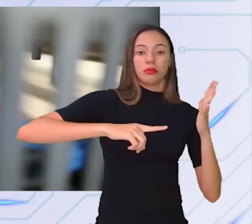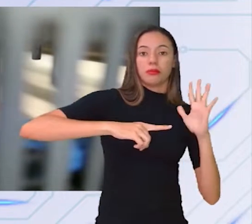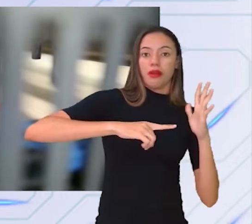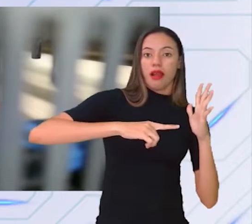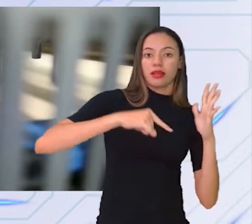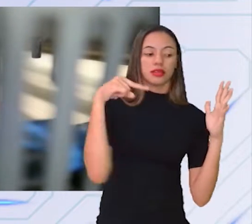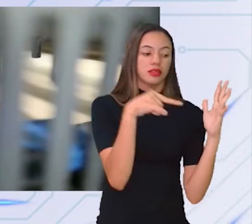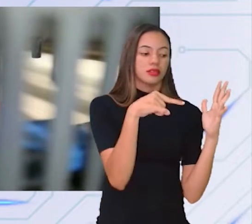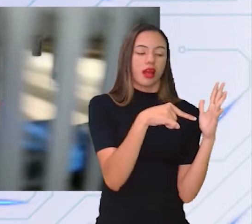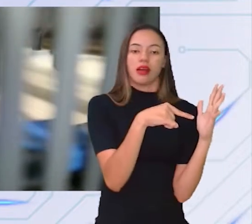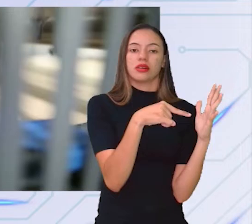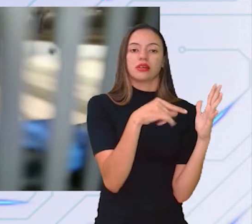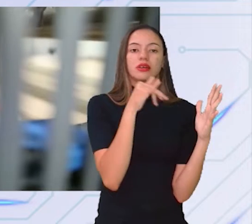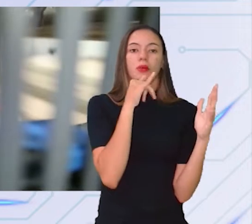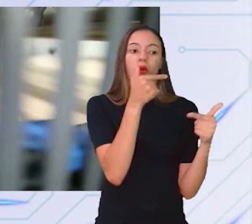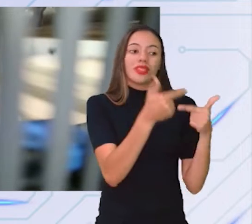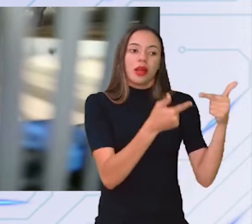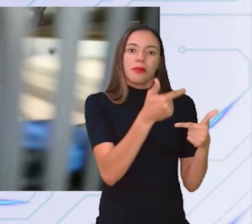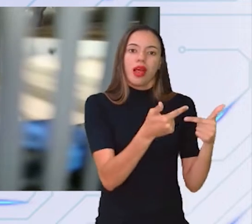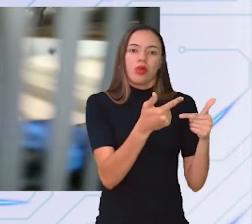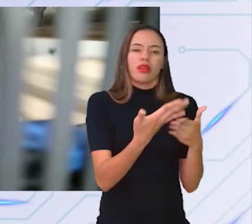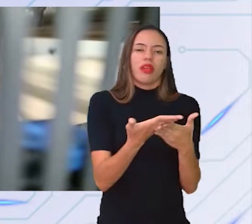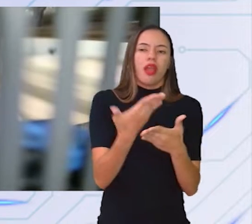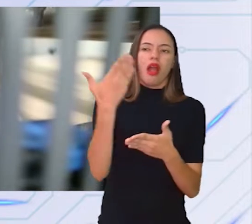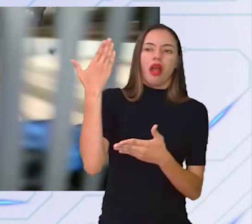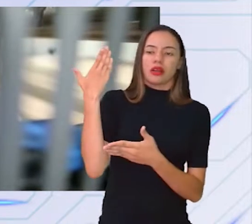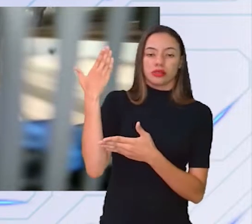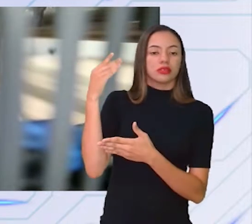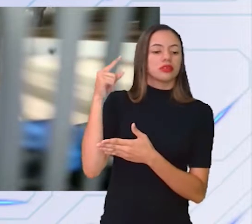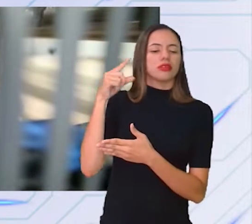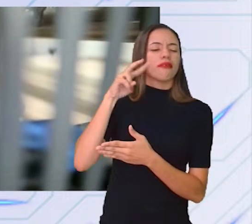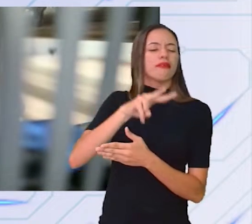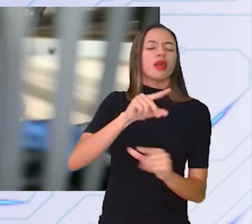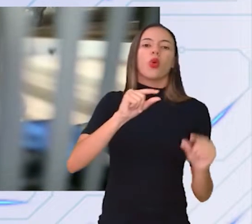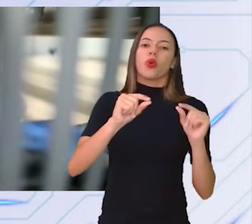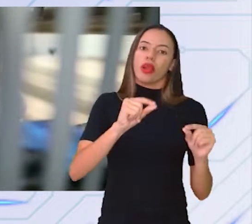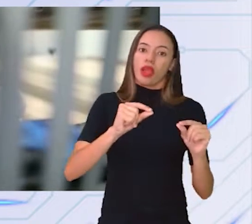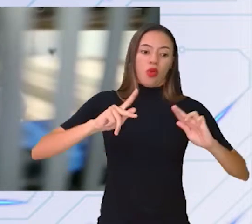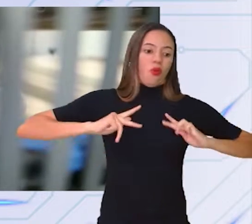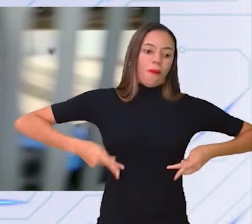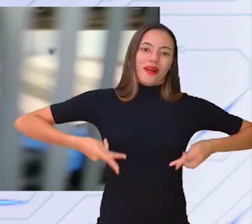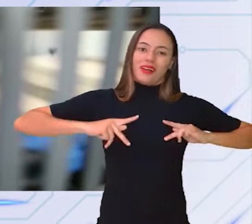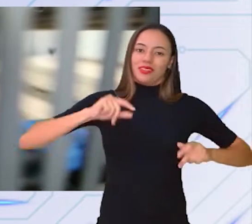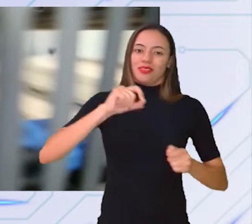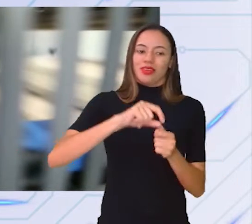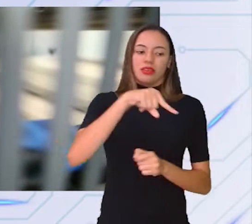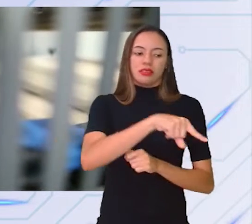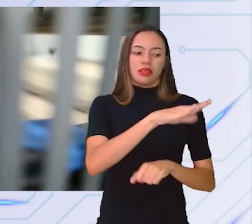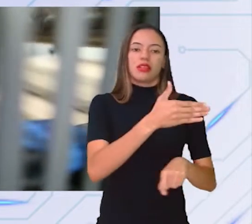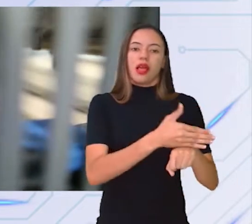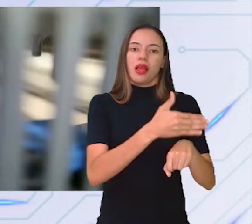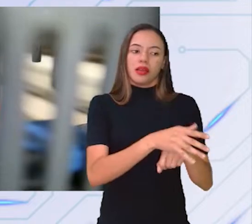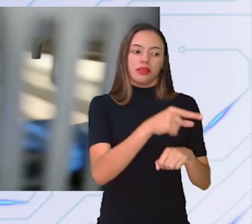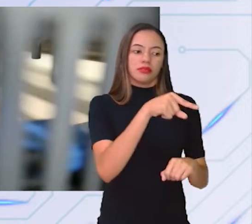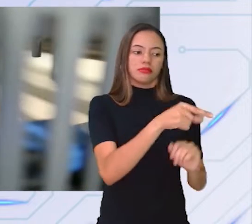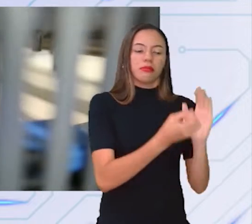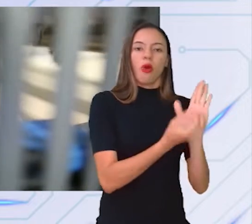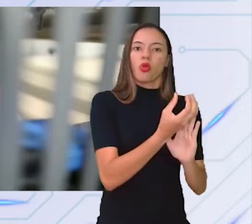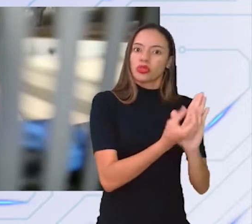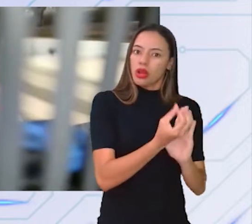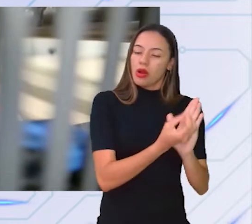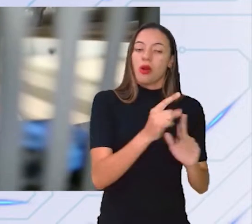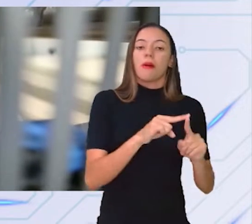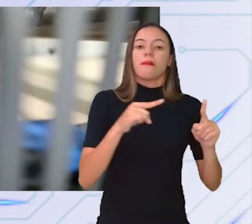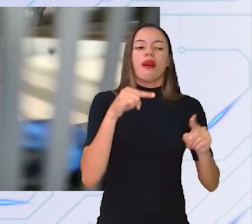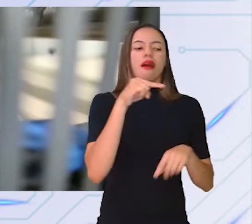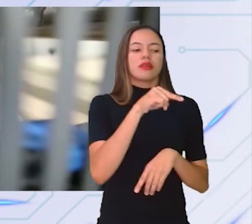fazendo a função do que antigamente a gente estaríamos vendo ali seres humanos. Mas para programar isso, para que